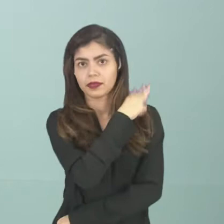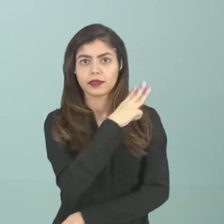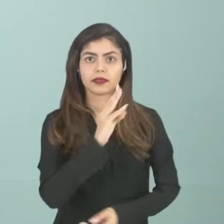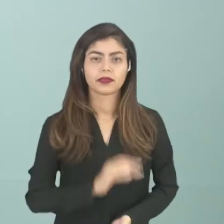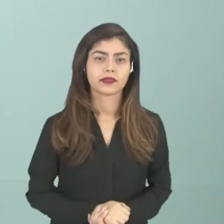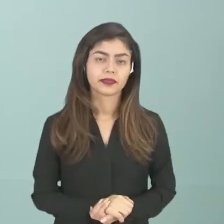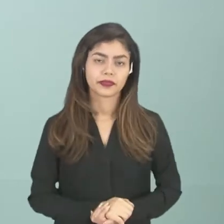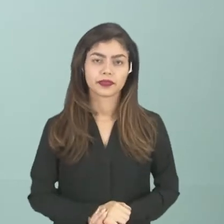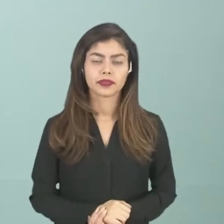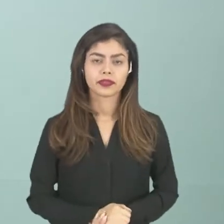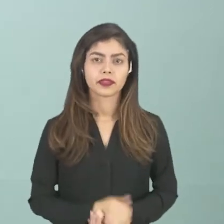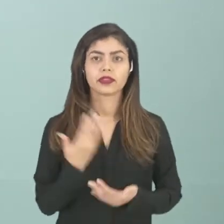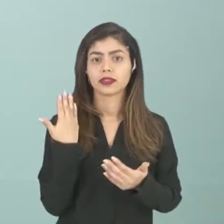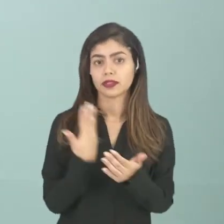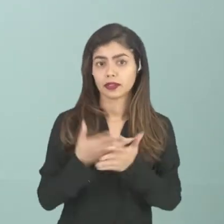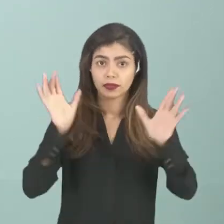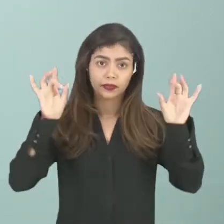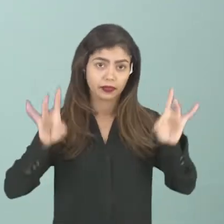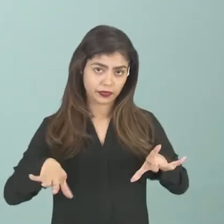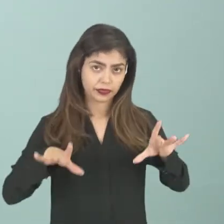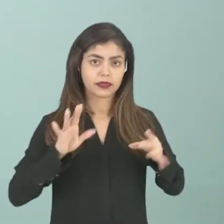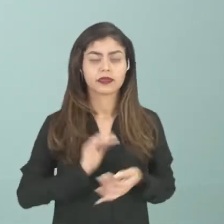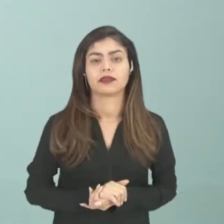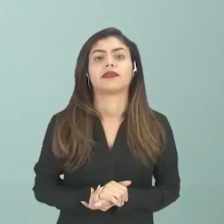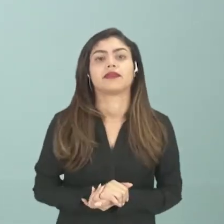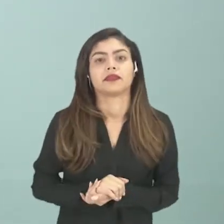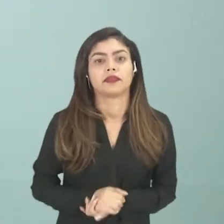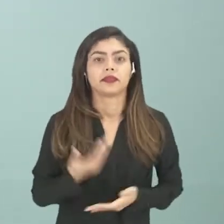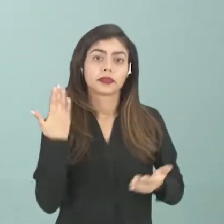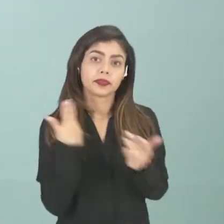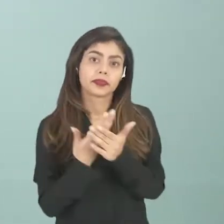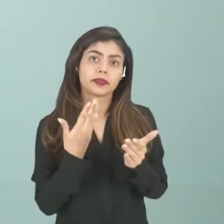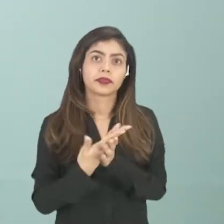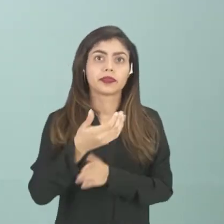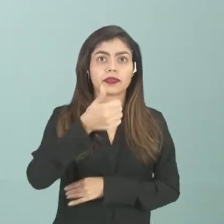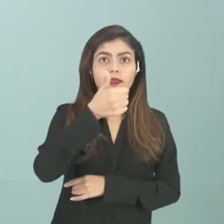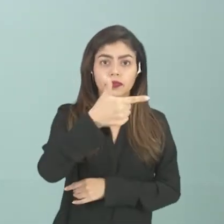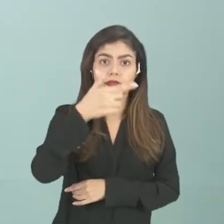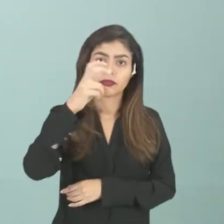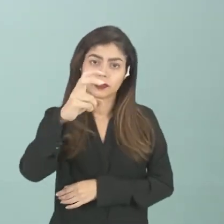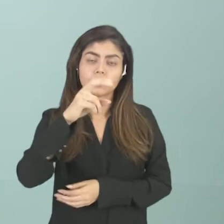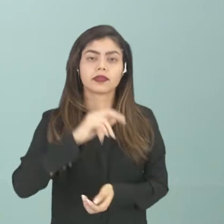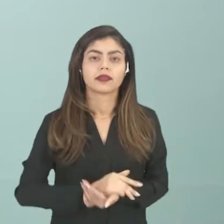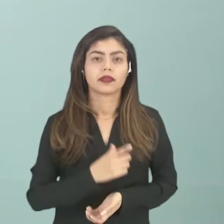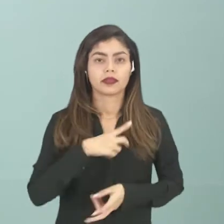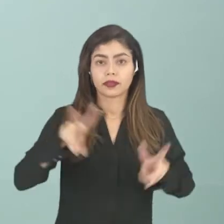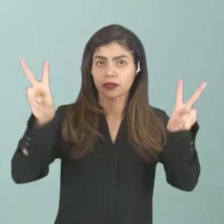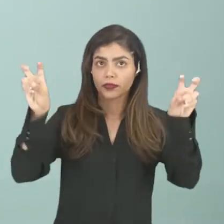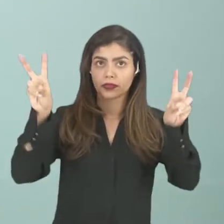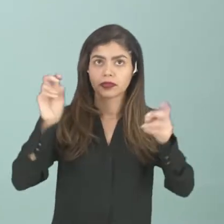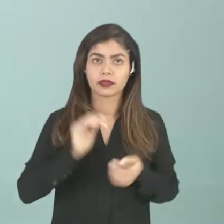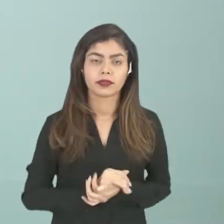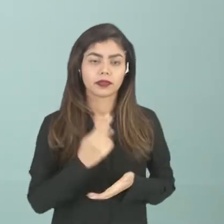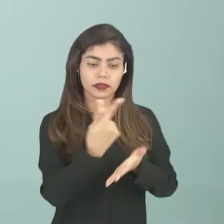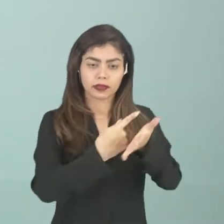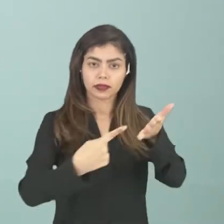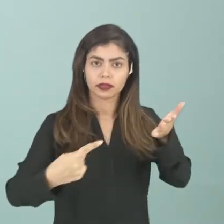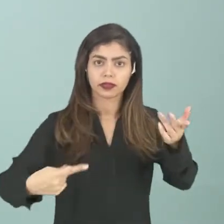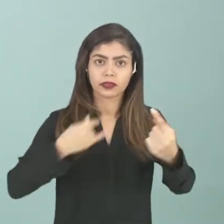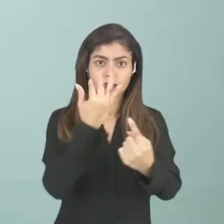médio, nessa nossa última aula, né? A aula de número 25, que tem como tema